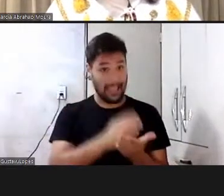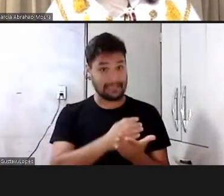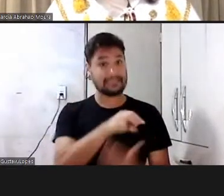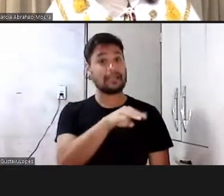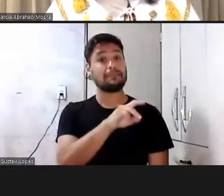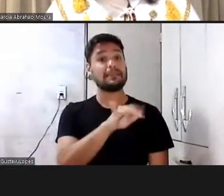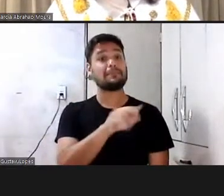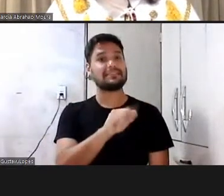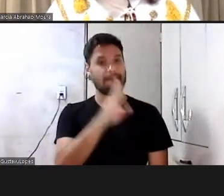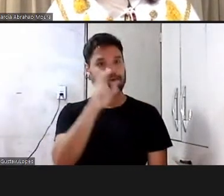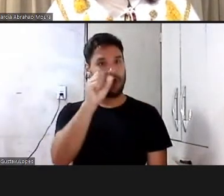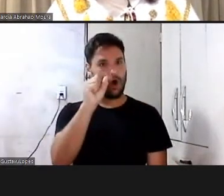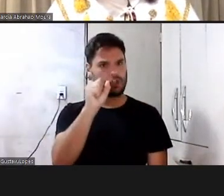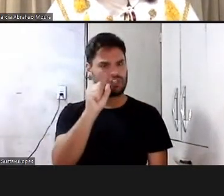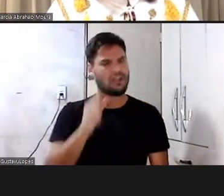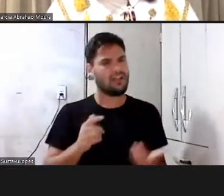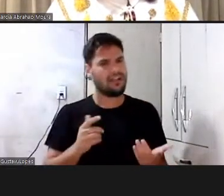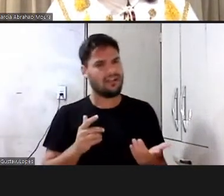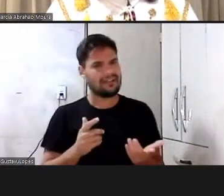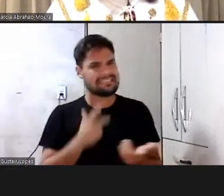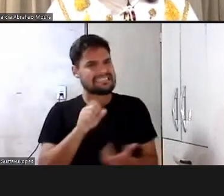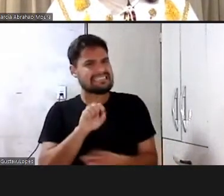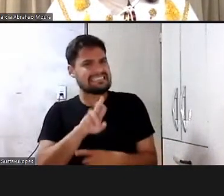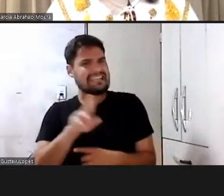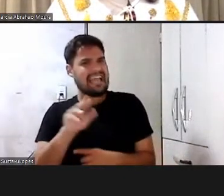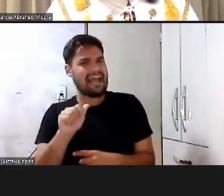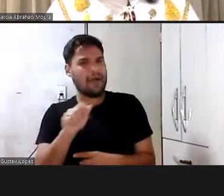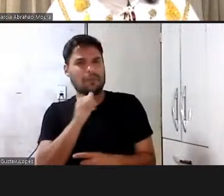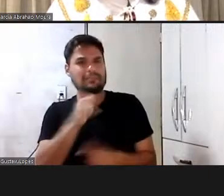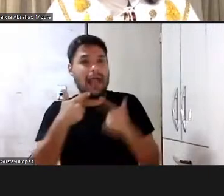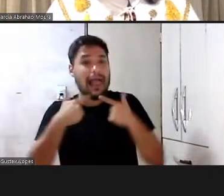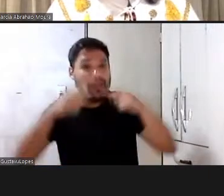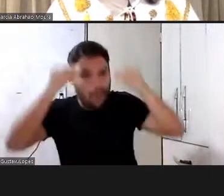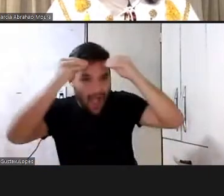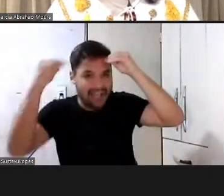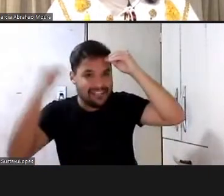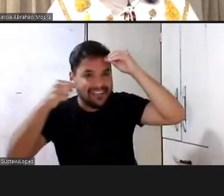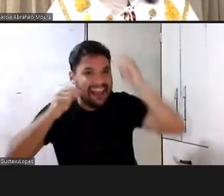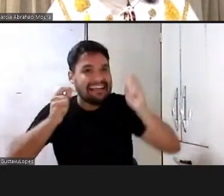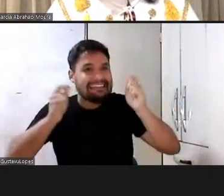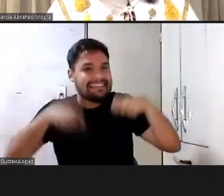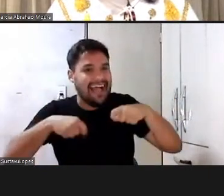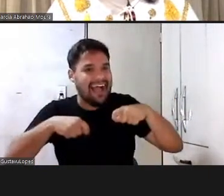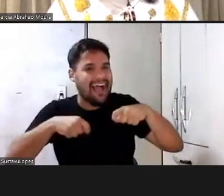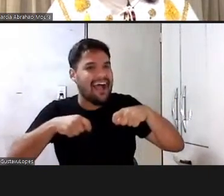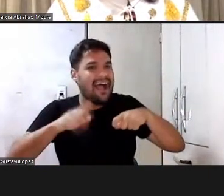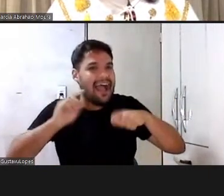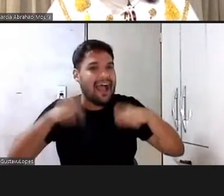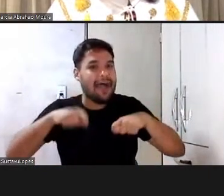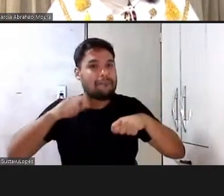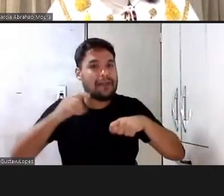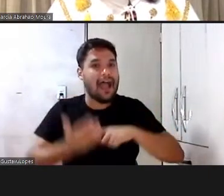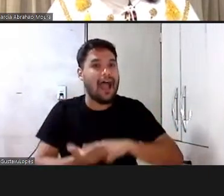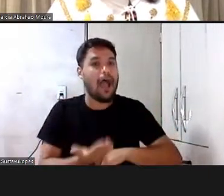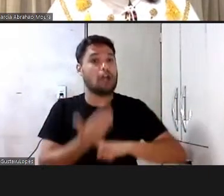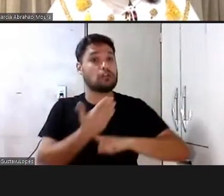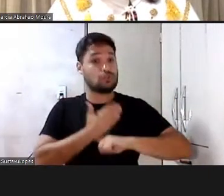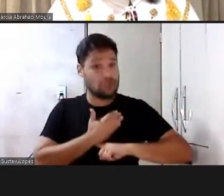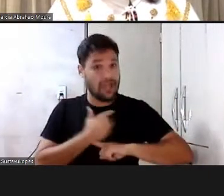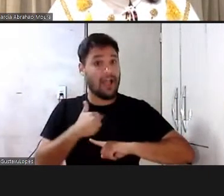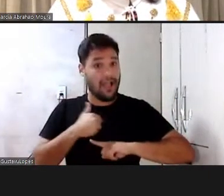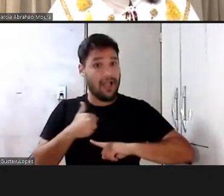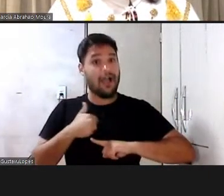Seria o caso de afirmar que a faculdade de linguagem é uma solução ótima para as condições impostas pelos